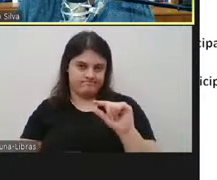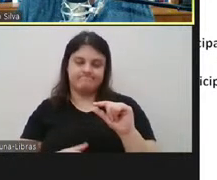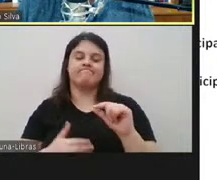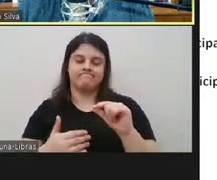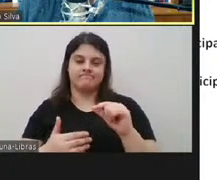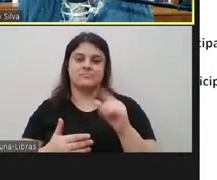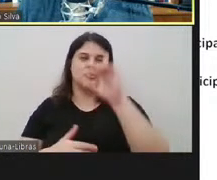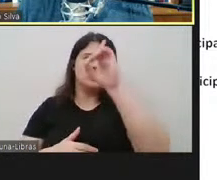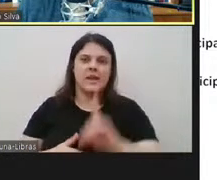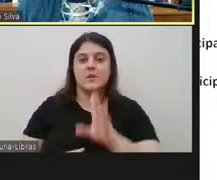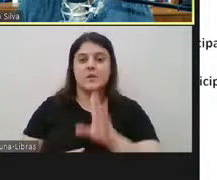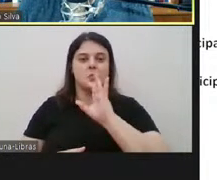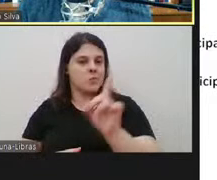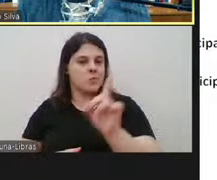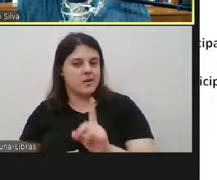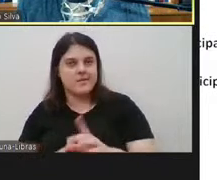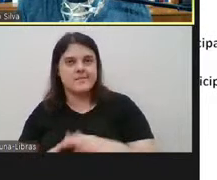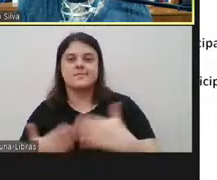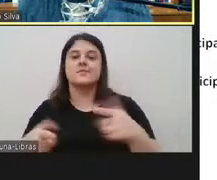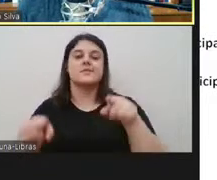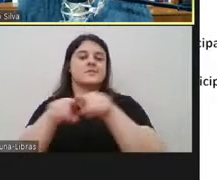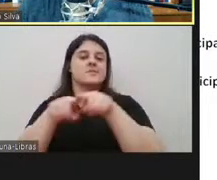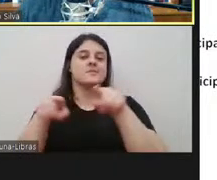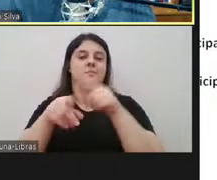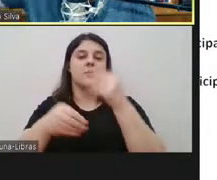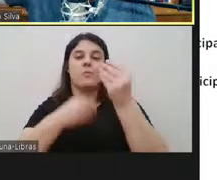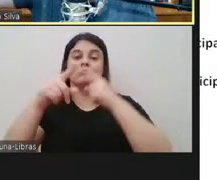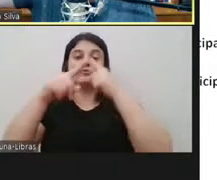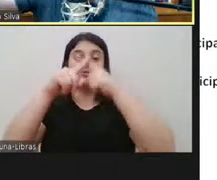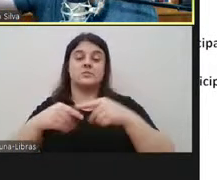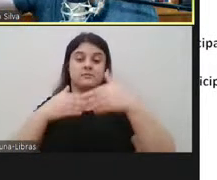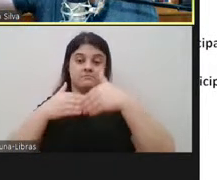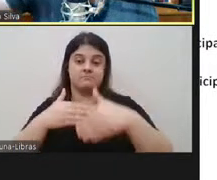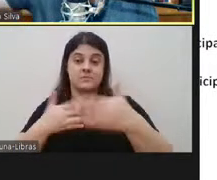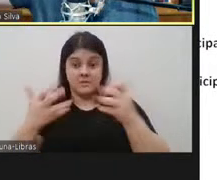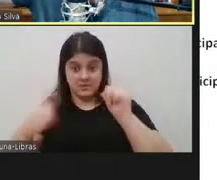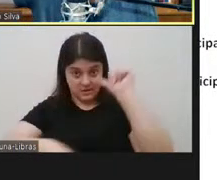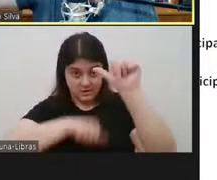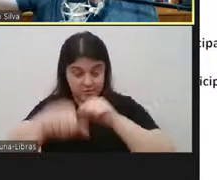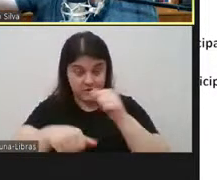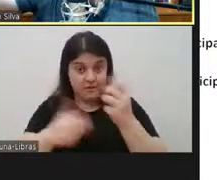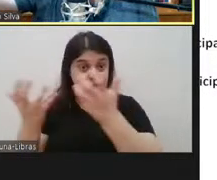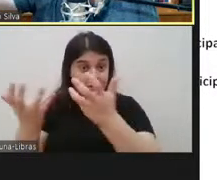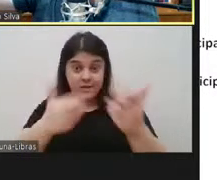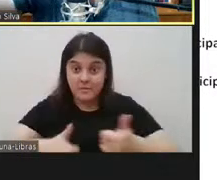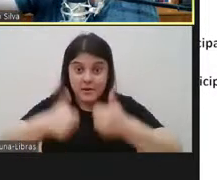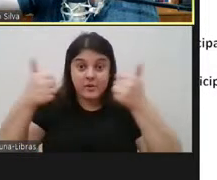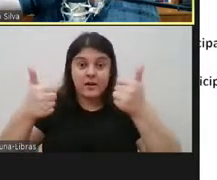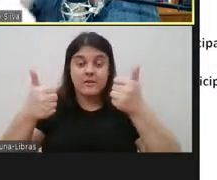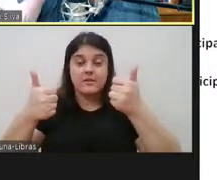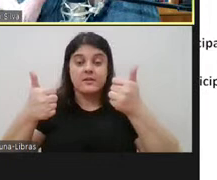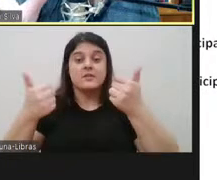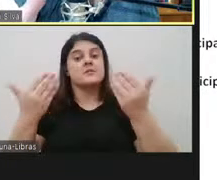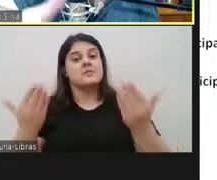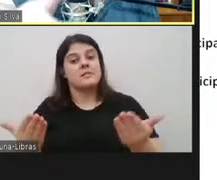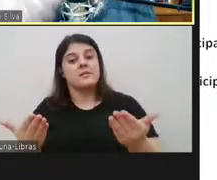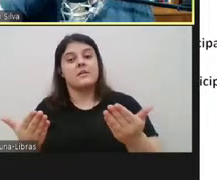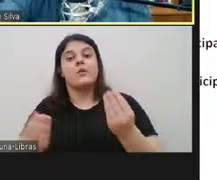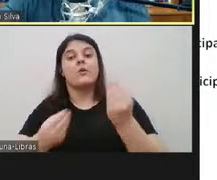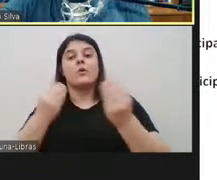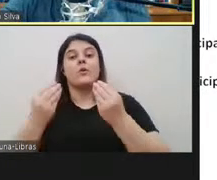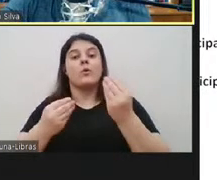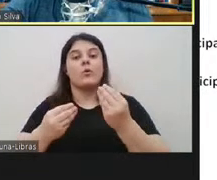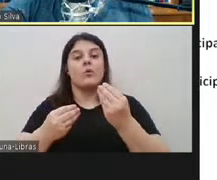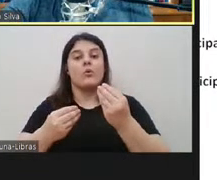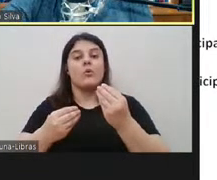dos seus direitos ou consciente a respeito dos seus desafios queremos mudar esse quadro queremos melhorar a política Não dá para ser na